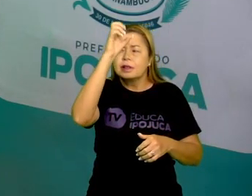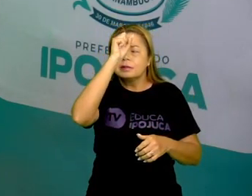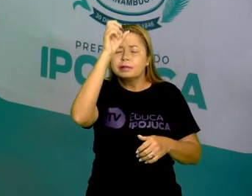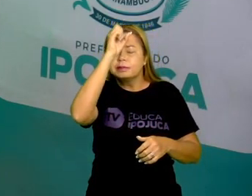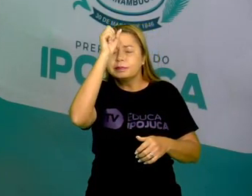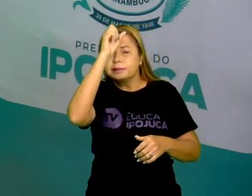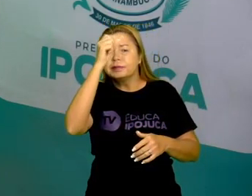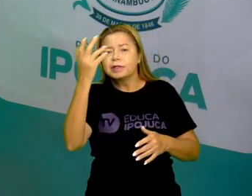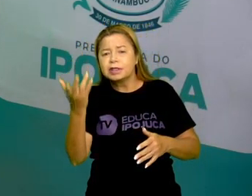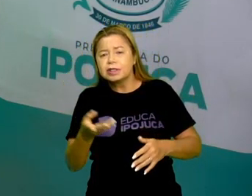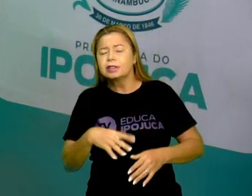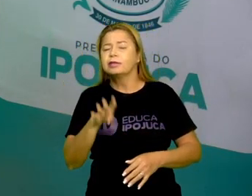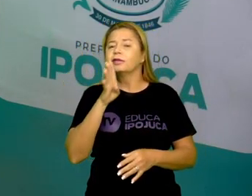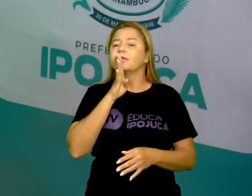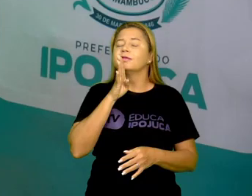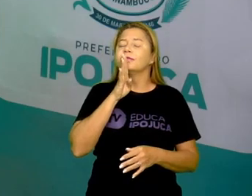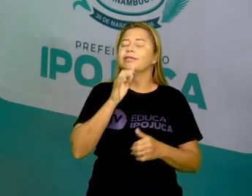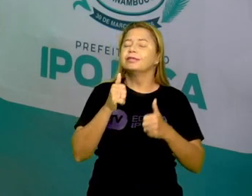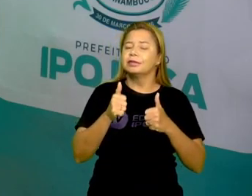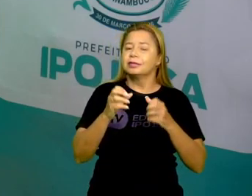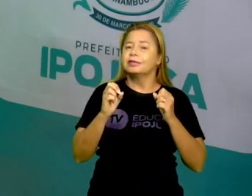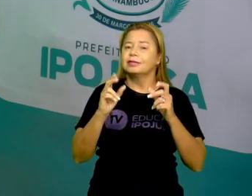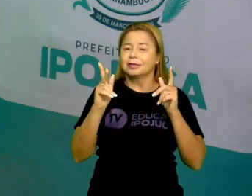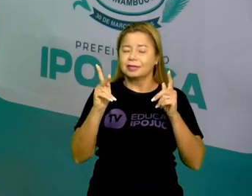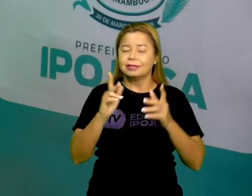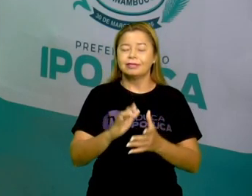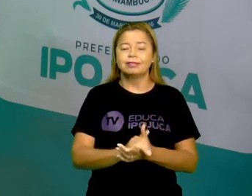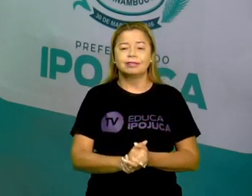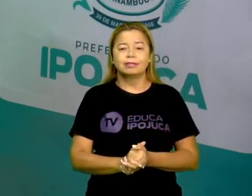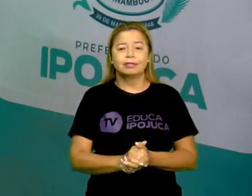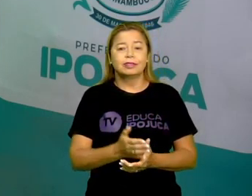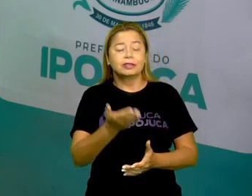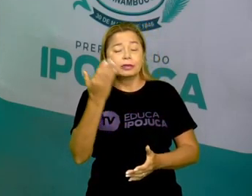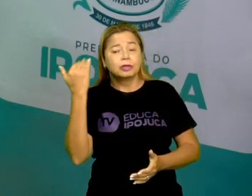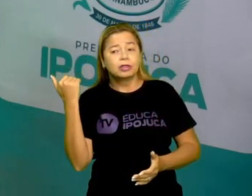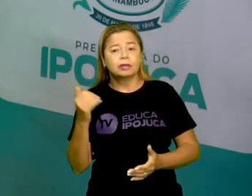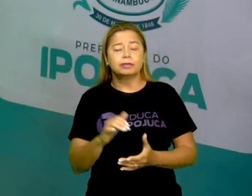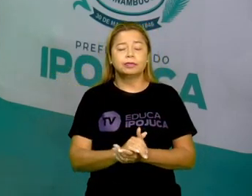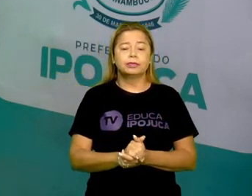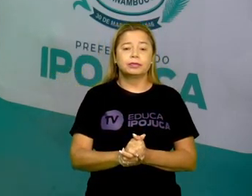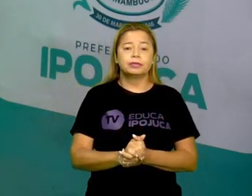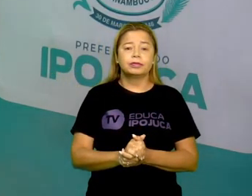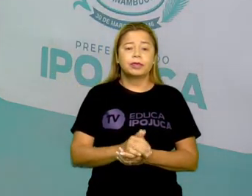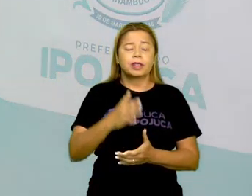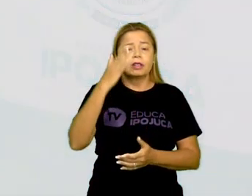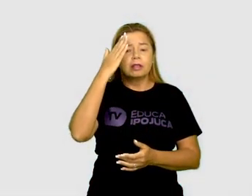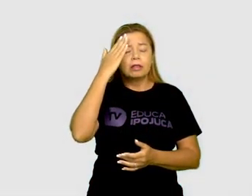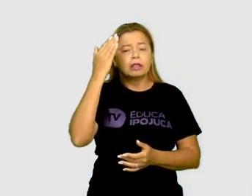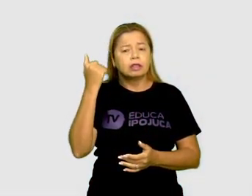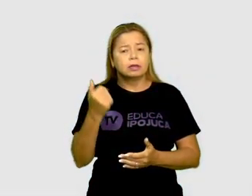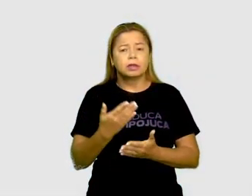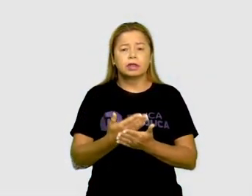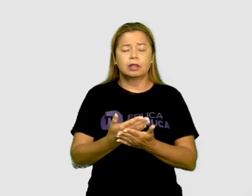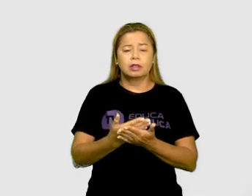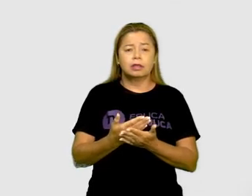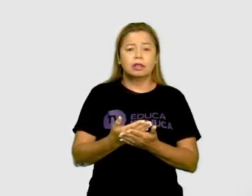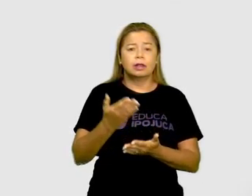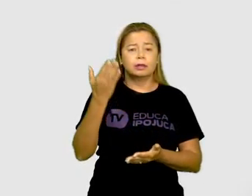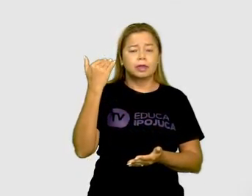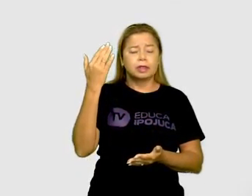gente ficar super ok, tá bom? Então vamos lá. Lembrando que na nossa última aula, nós visualizamos